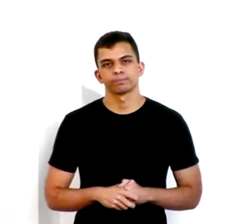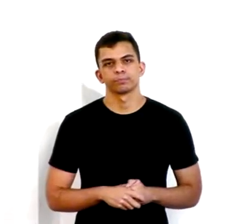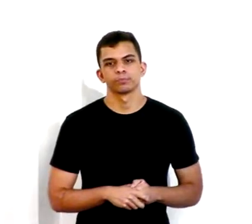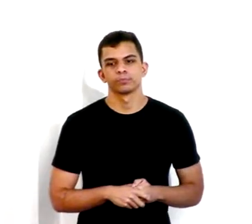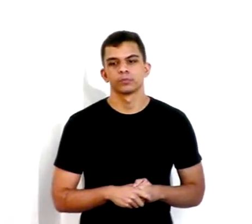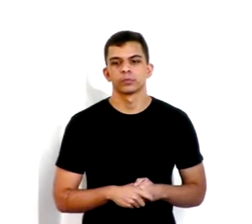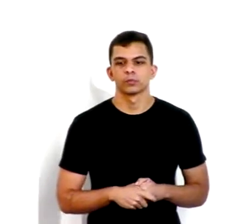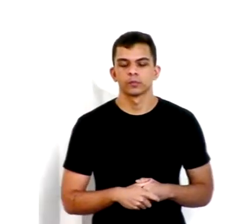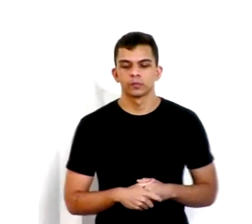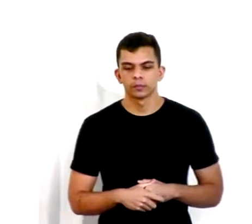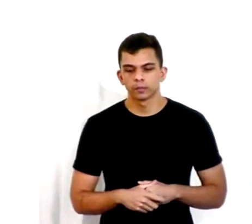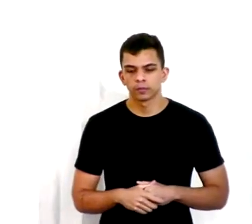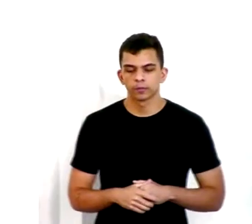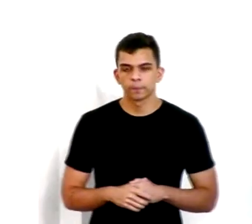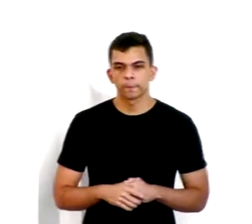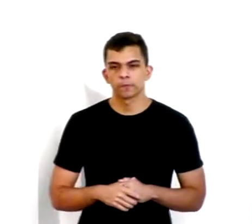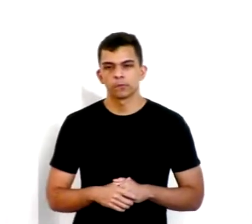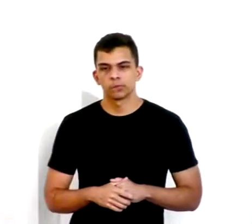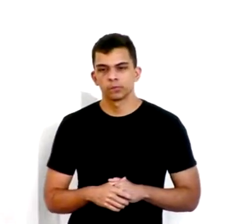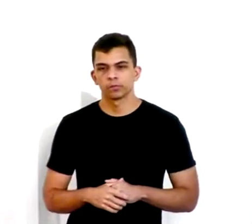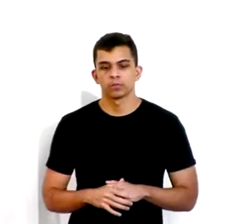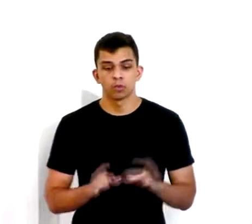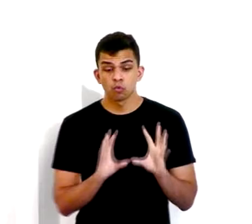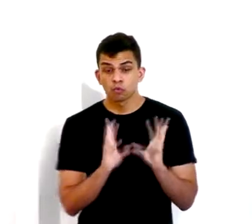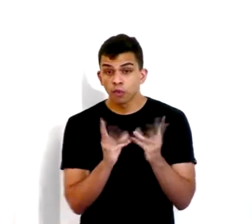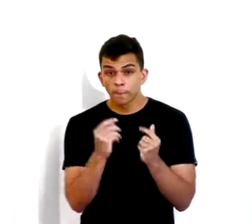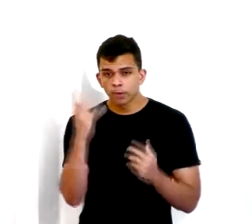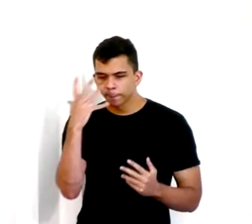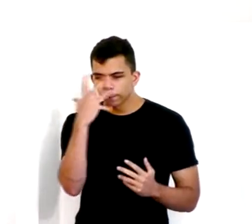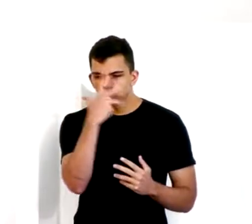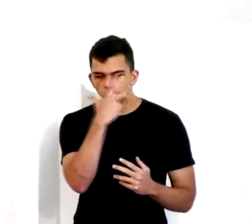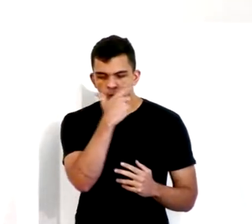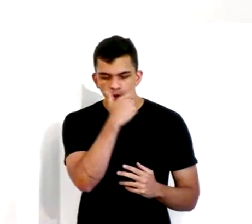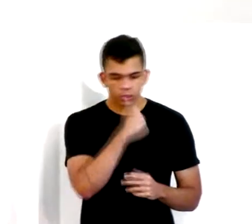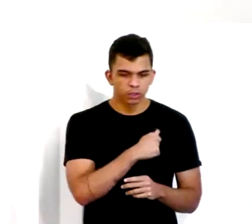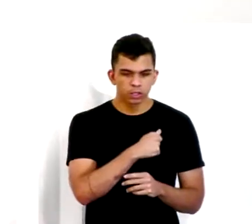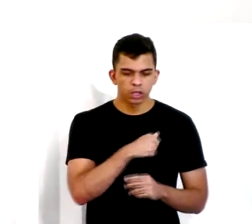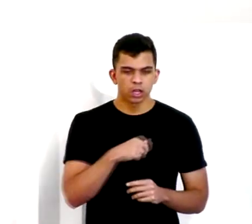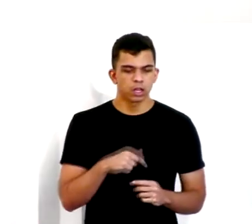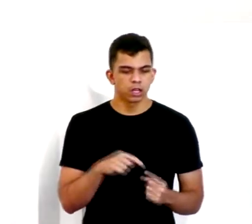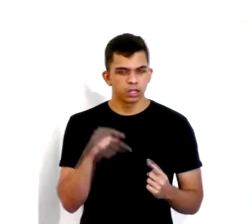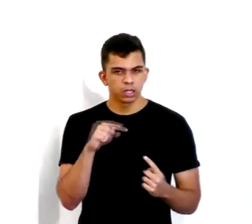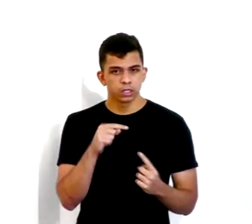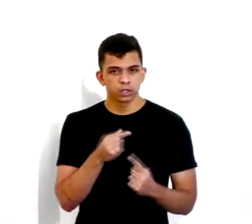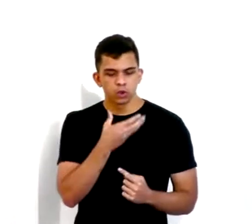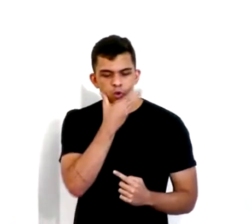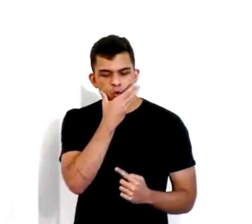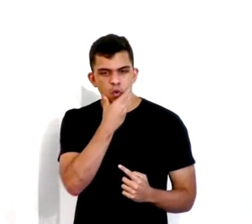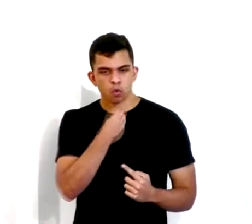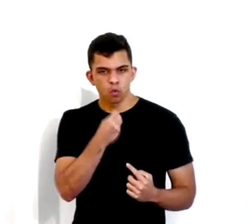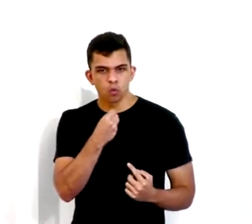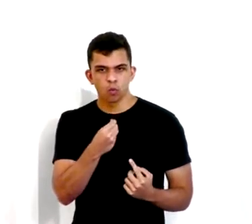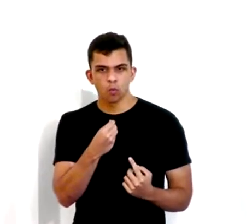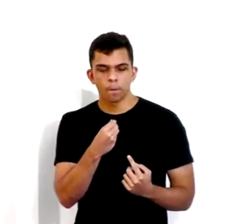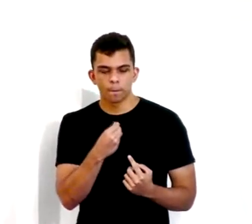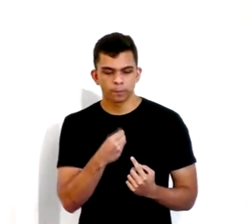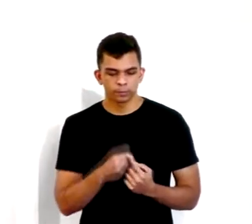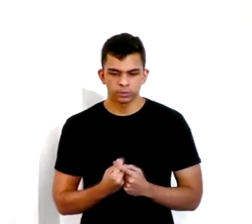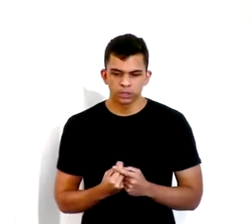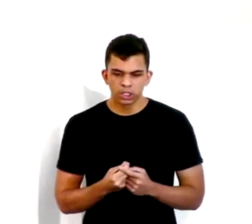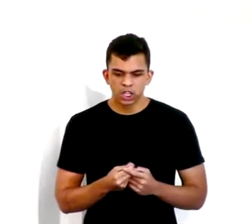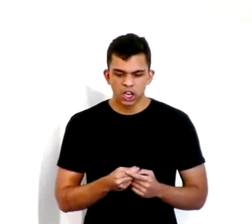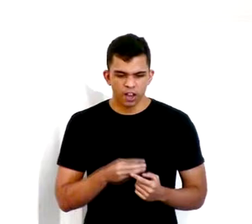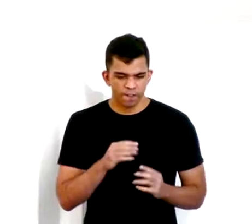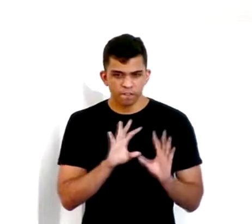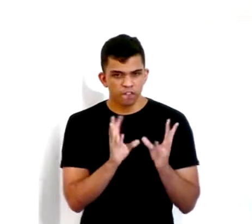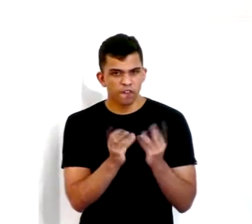O que faz um homem com uma família bela, com filhos, dar as costas para sua mulher e para os